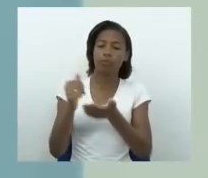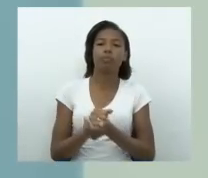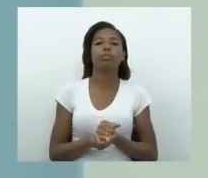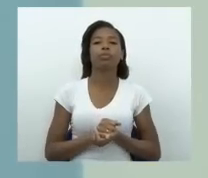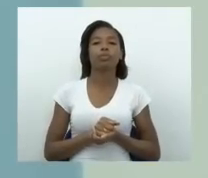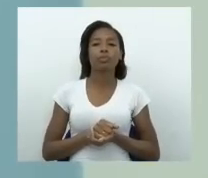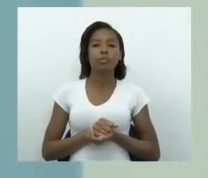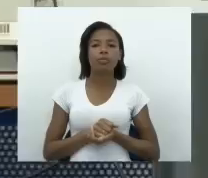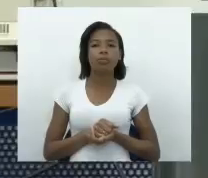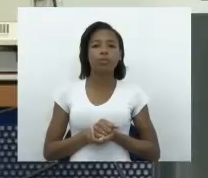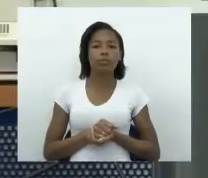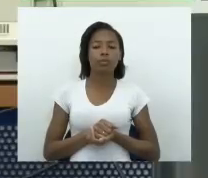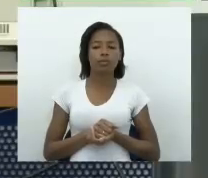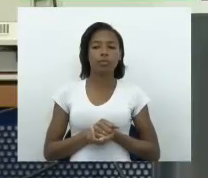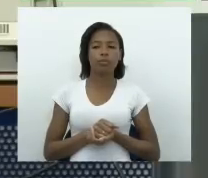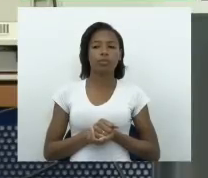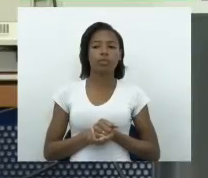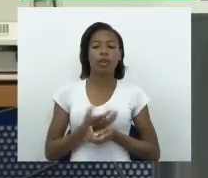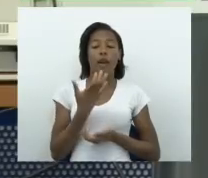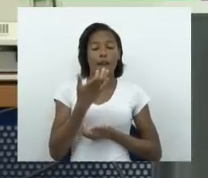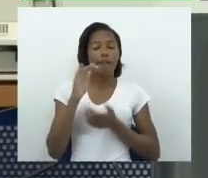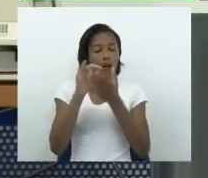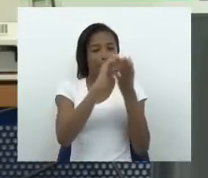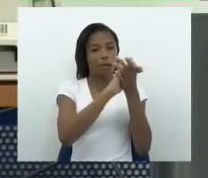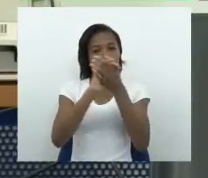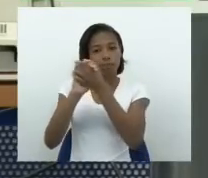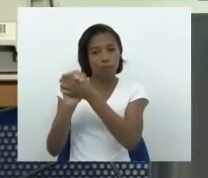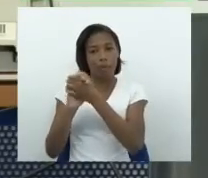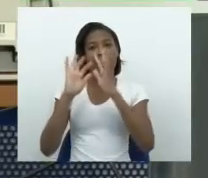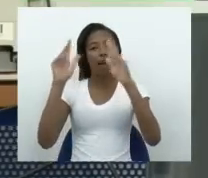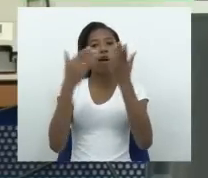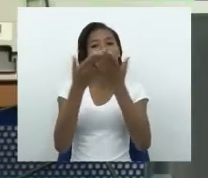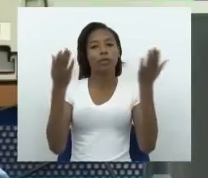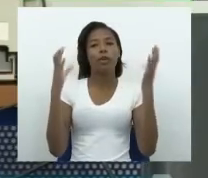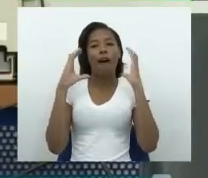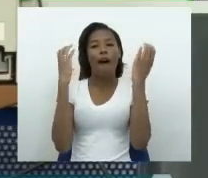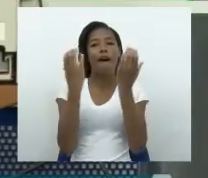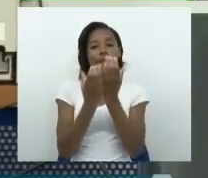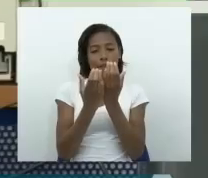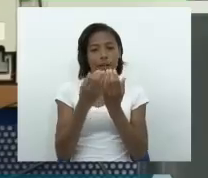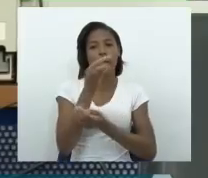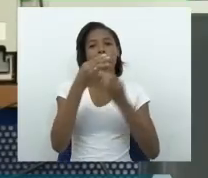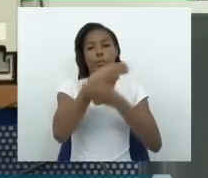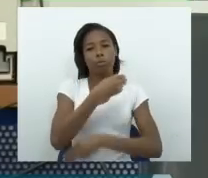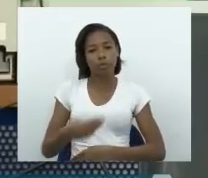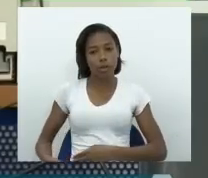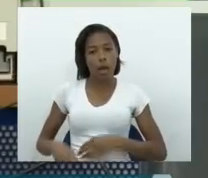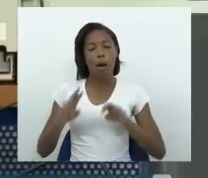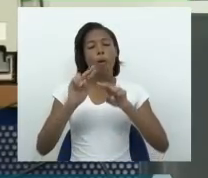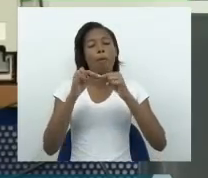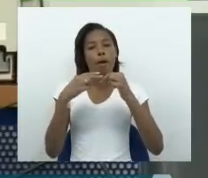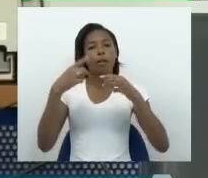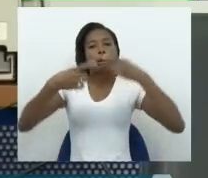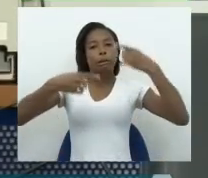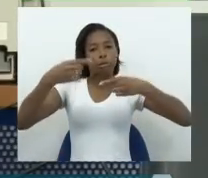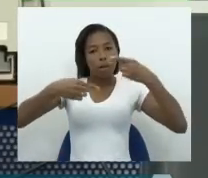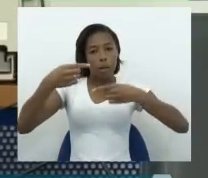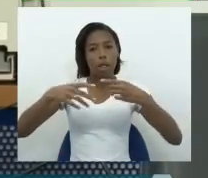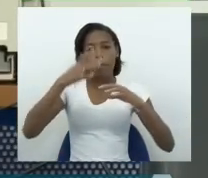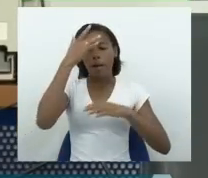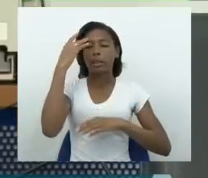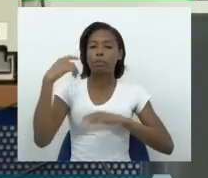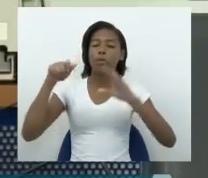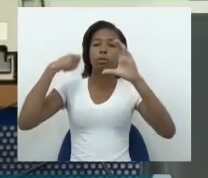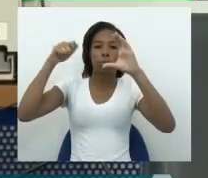por favor. Quero cumprimentar aqui a Câmara Municipal por promover esse debate, cumprimentar os